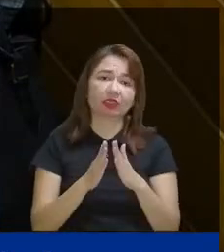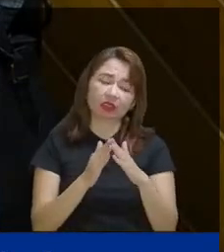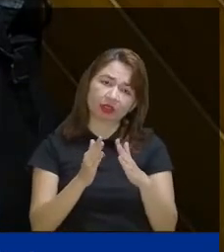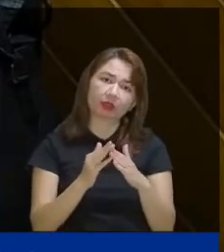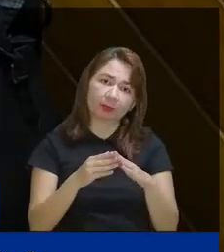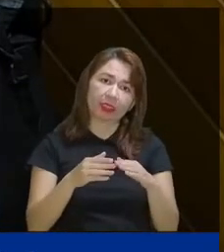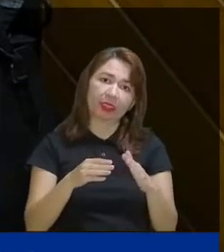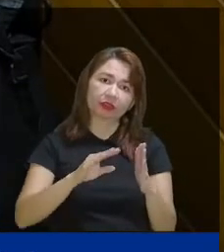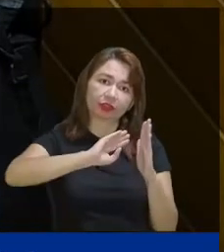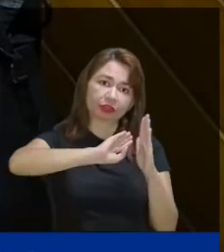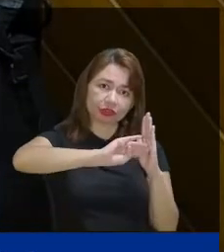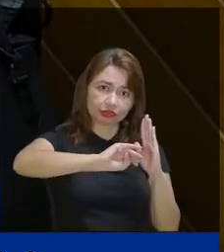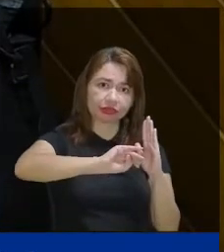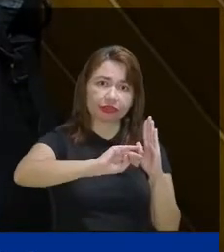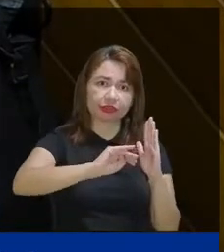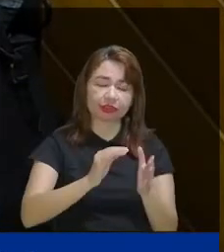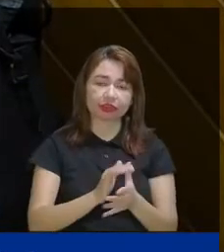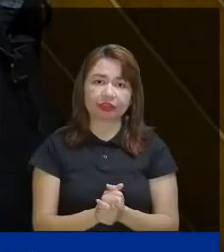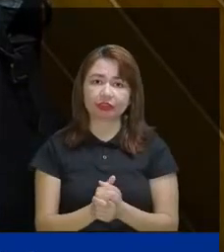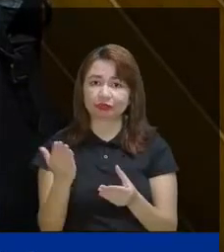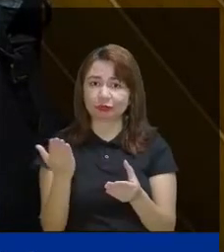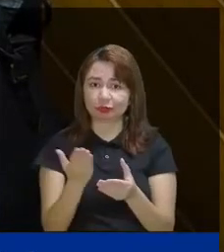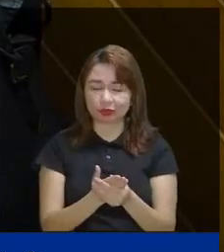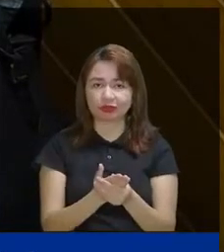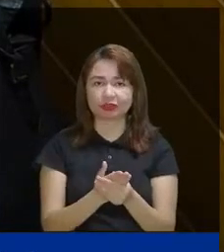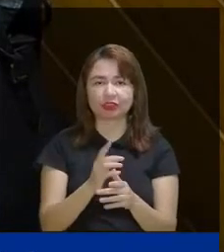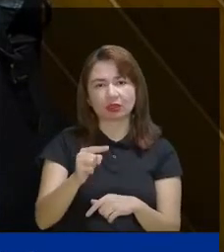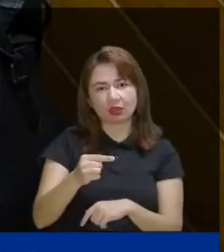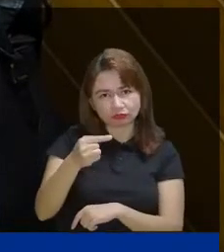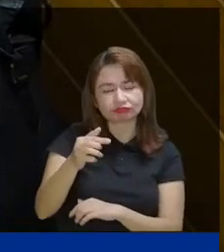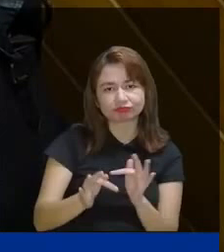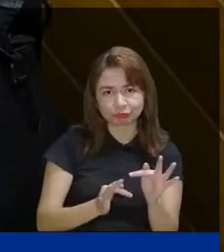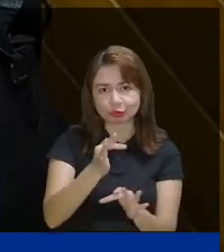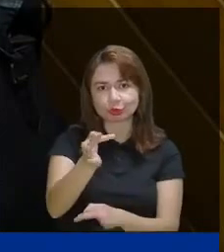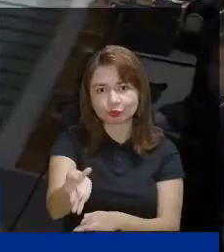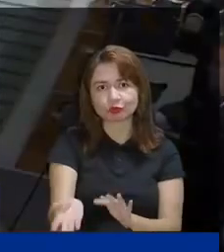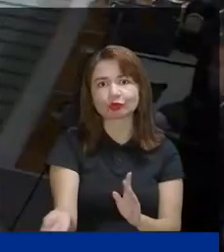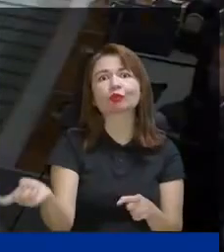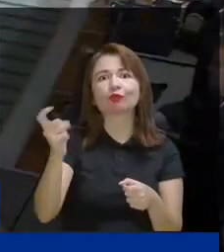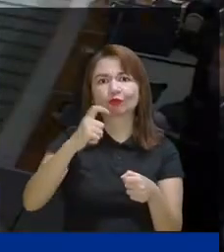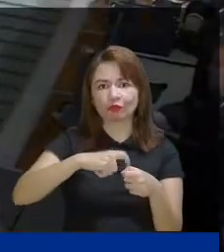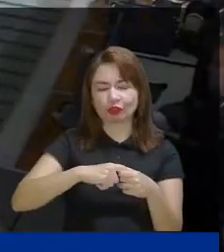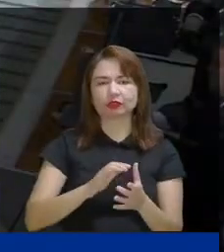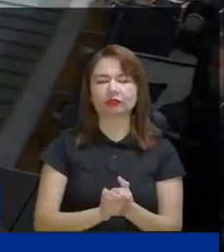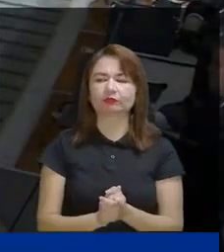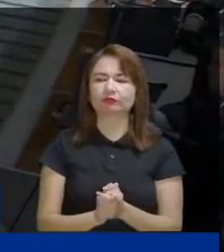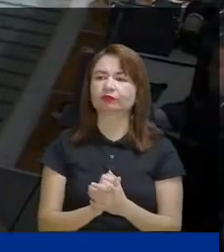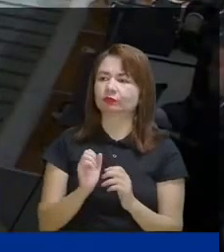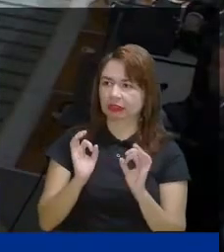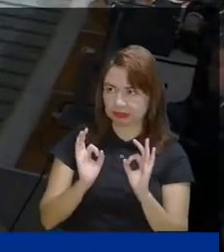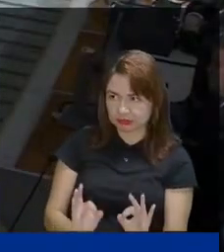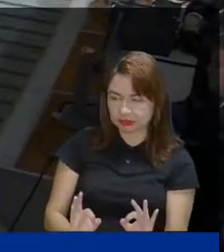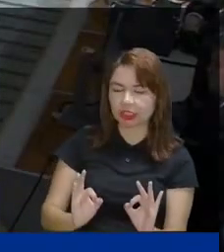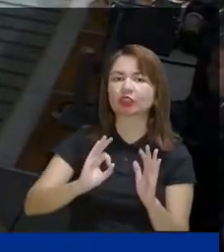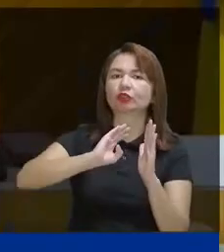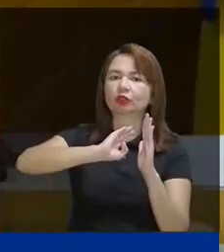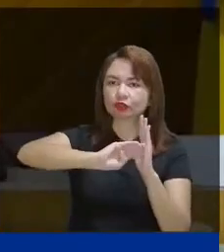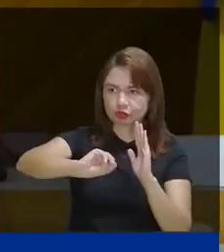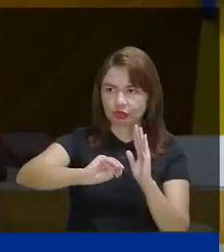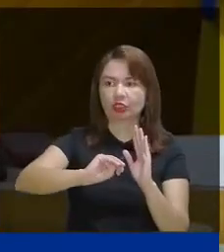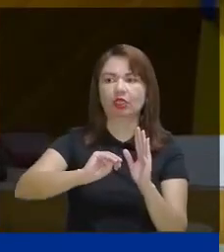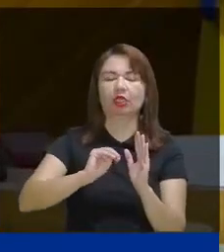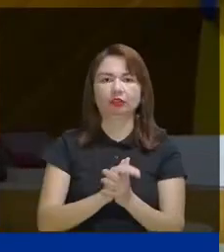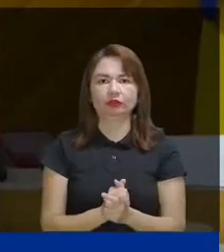seja retirada de pauta esses processos para trazer em próxima oportunidade, Perfeito. Excelência. Perfeito. Retirada de pauta, então,